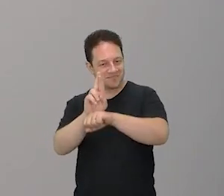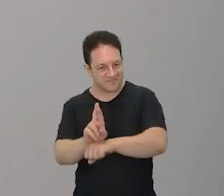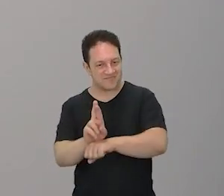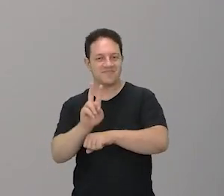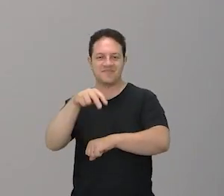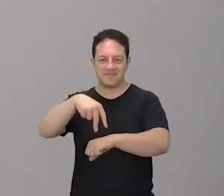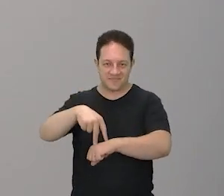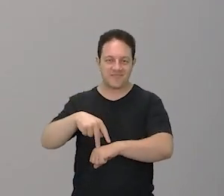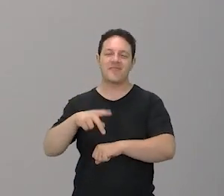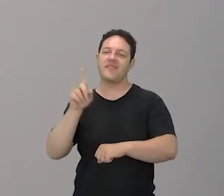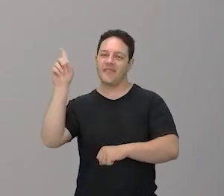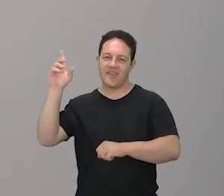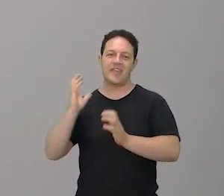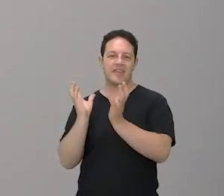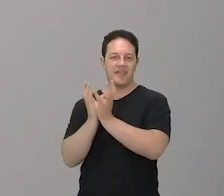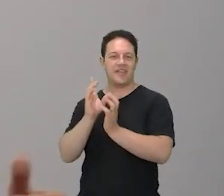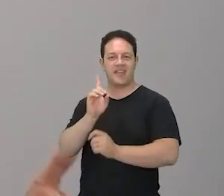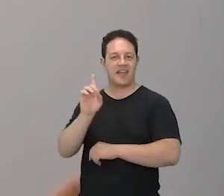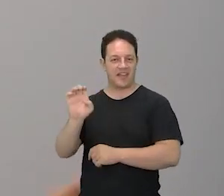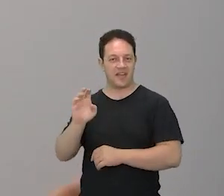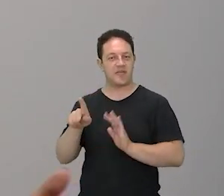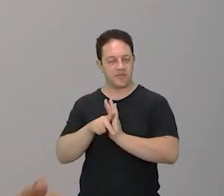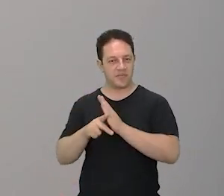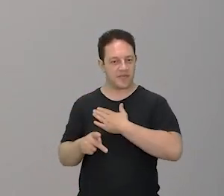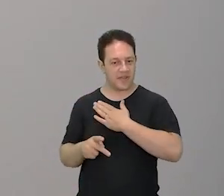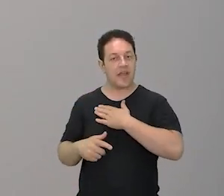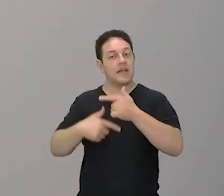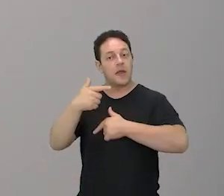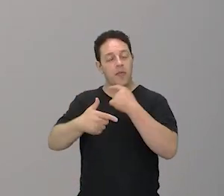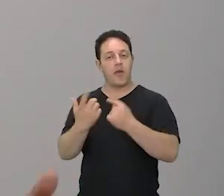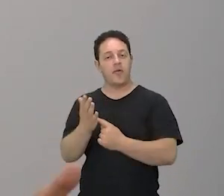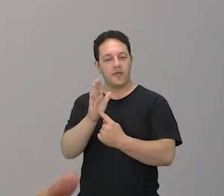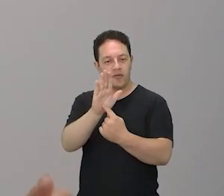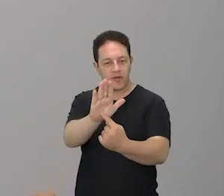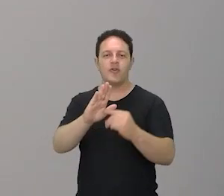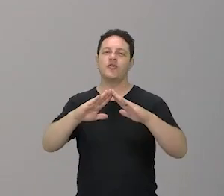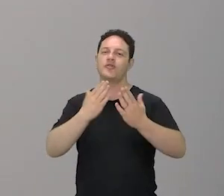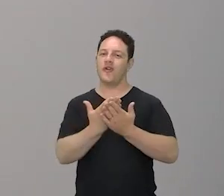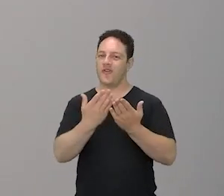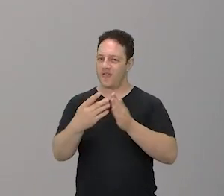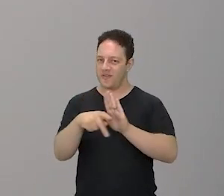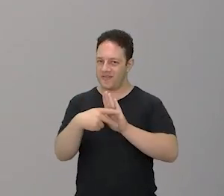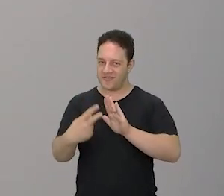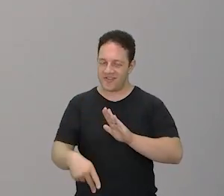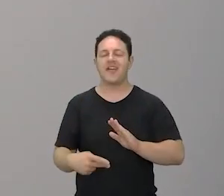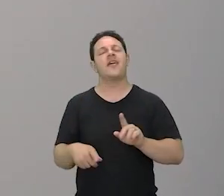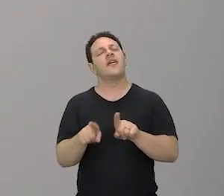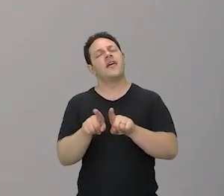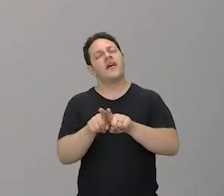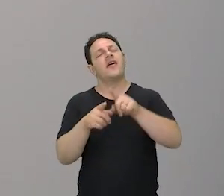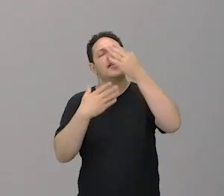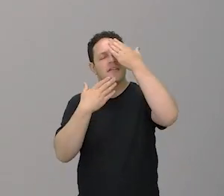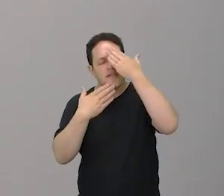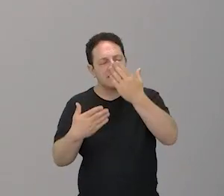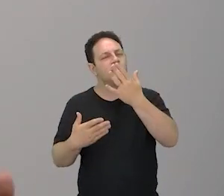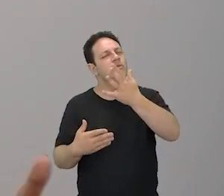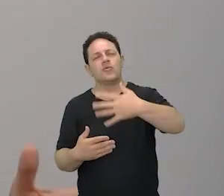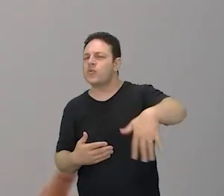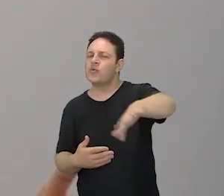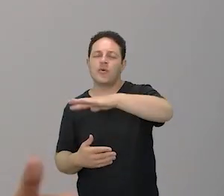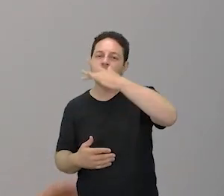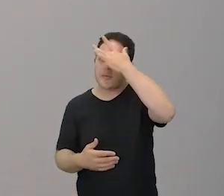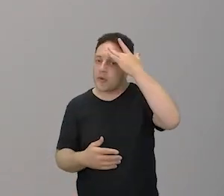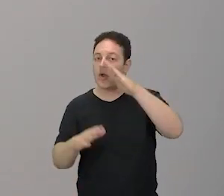representando a nossa diretoria, trazendo esse trabalho de uma escola. Agradecer, então, todas as pessoas